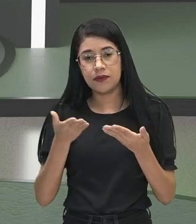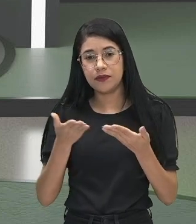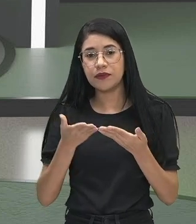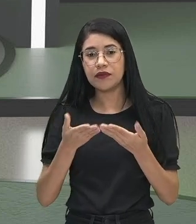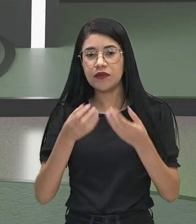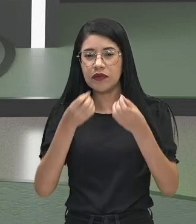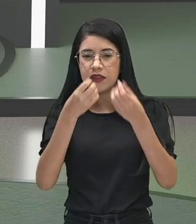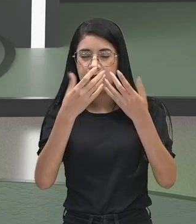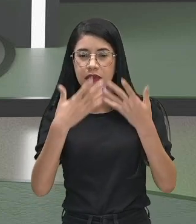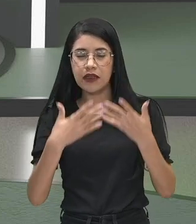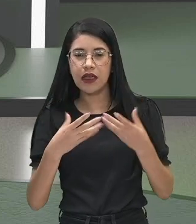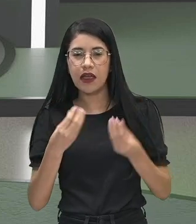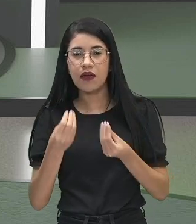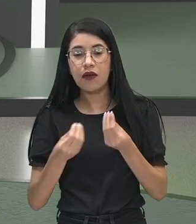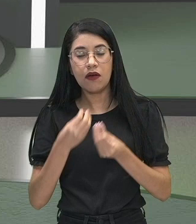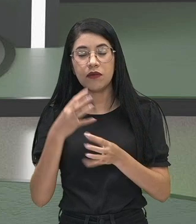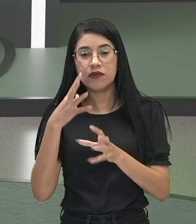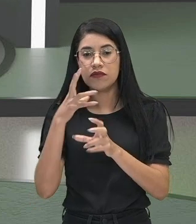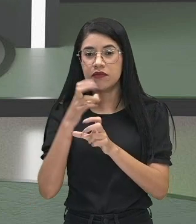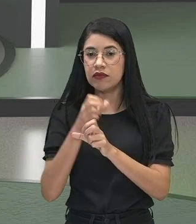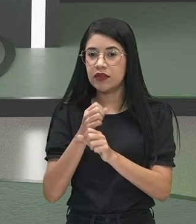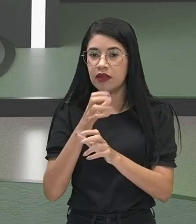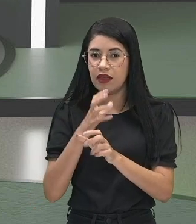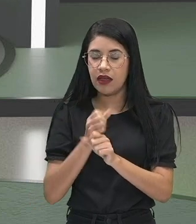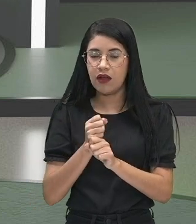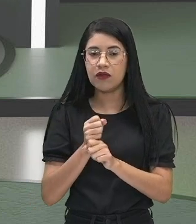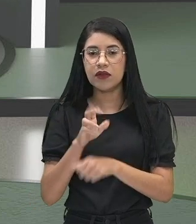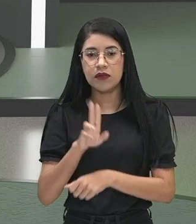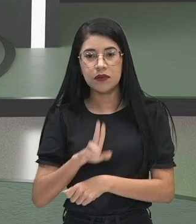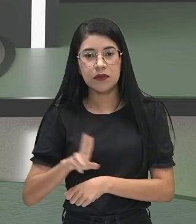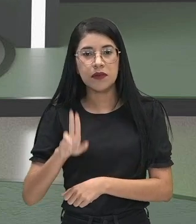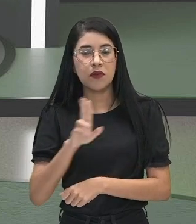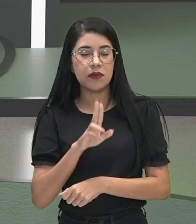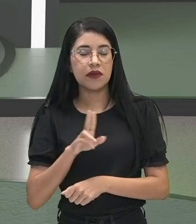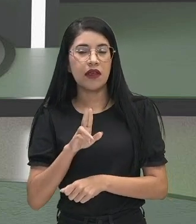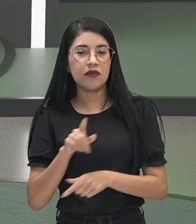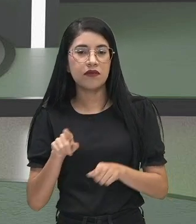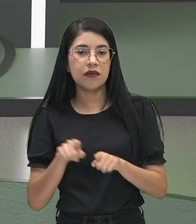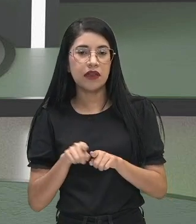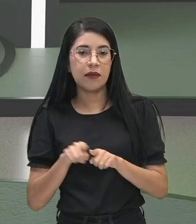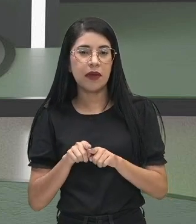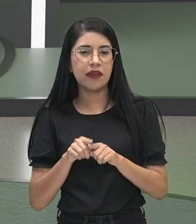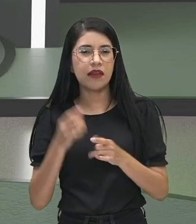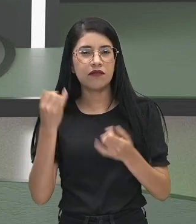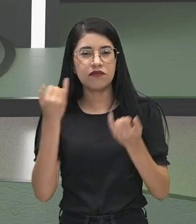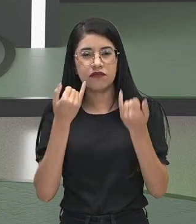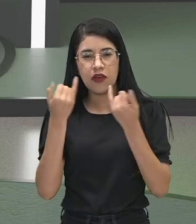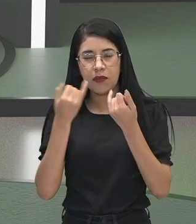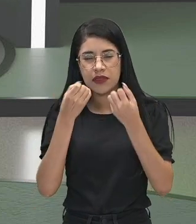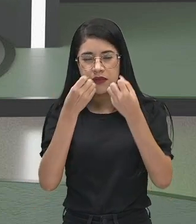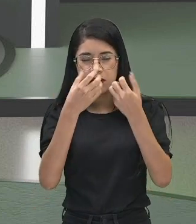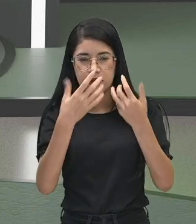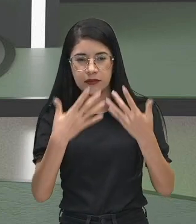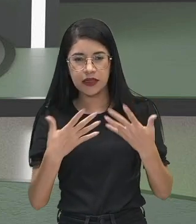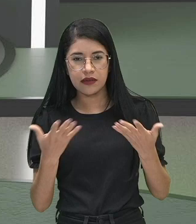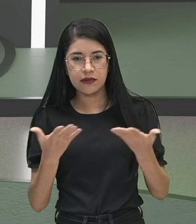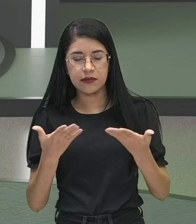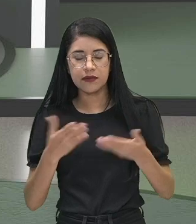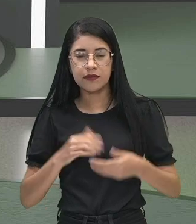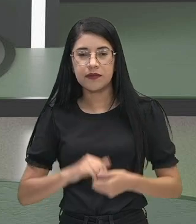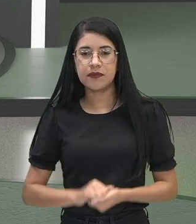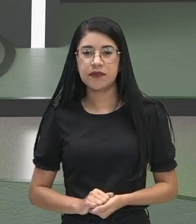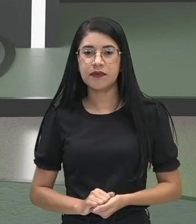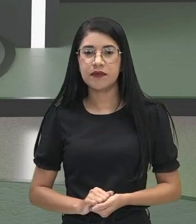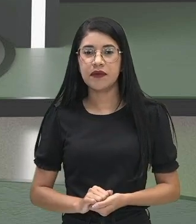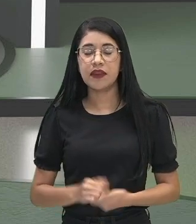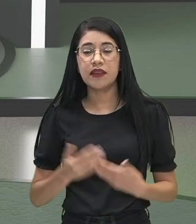os cálculos que estão envolvidos por trás de toda essa informação que eu acabei de falar para vocês. Então vamos lá